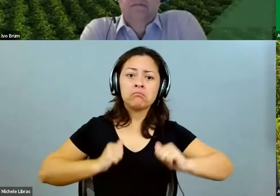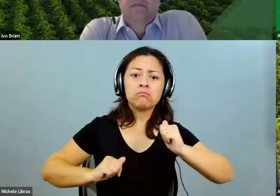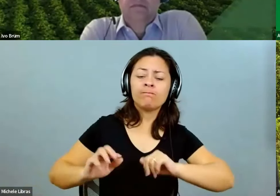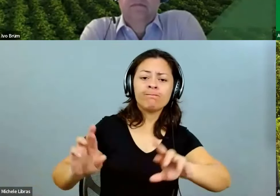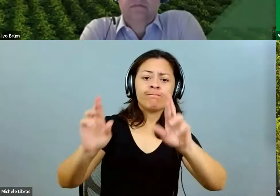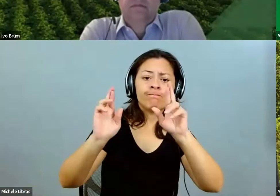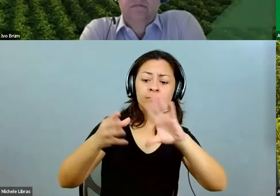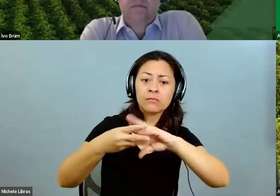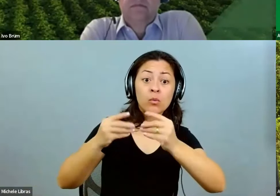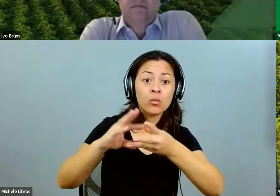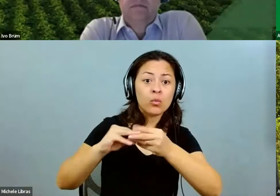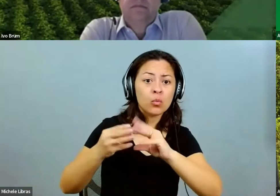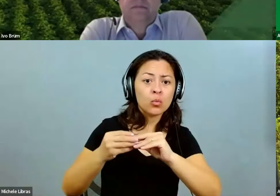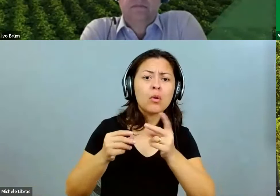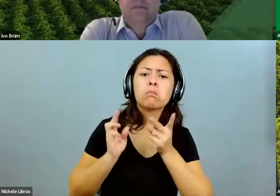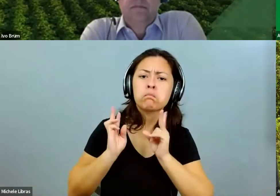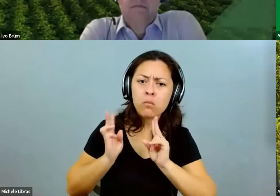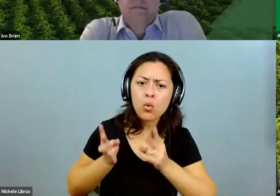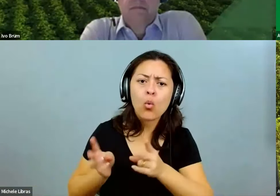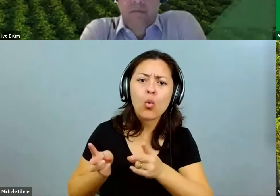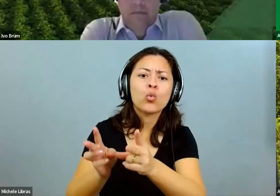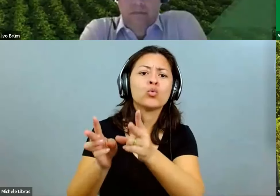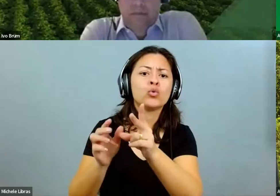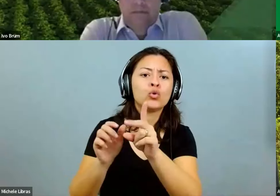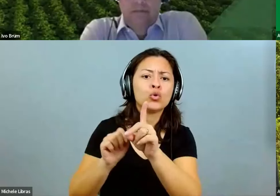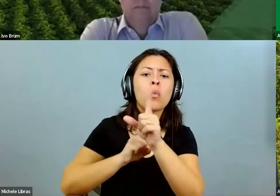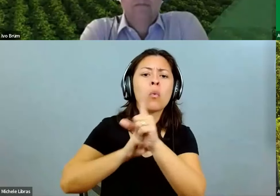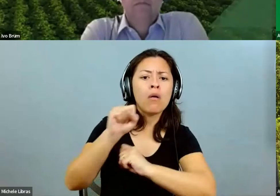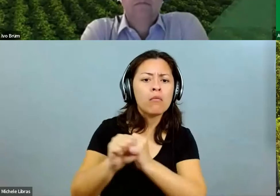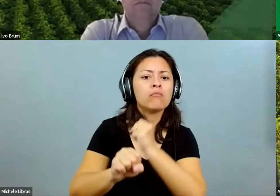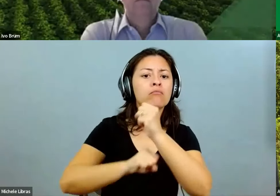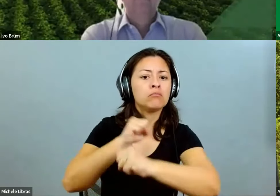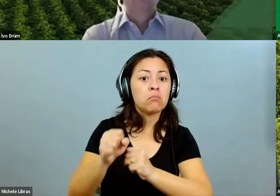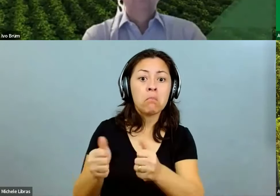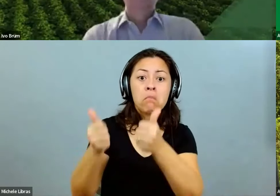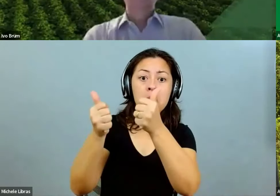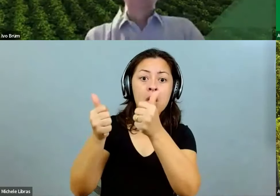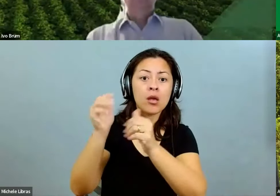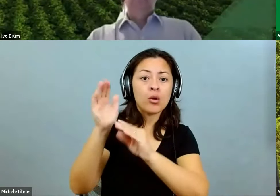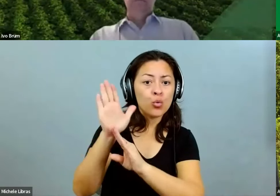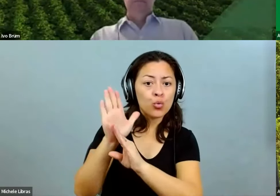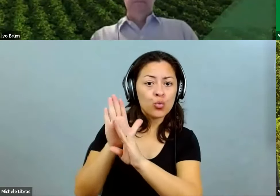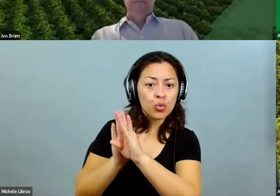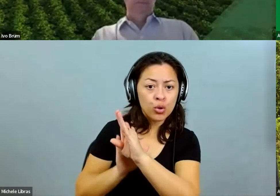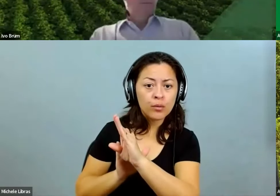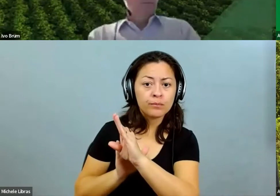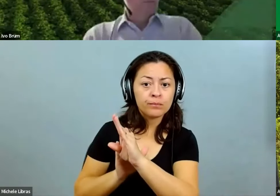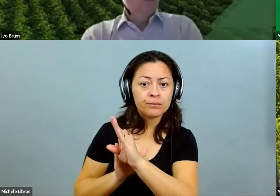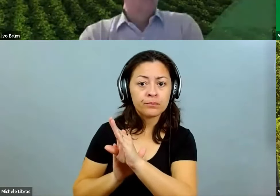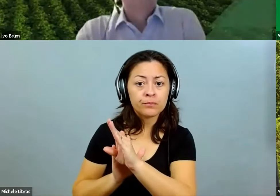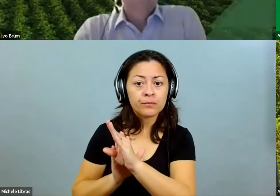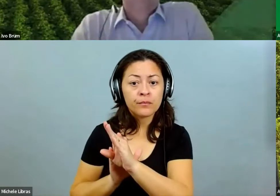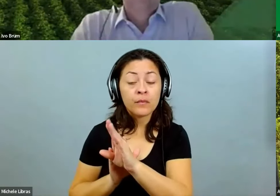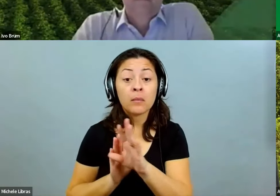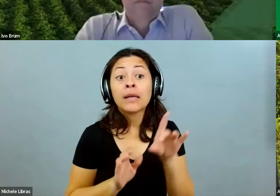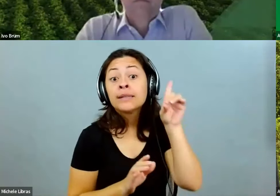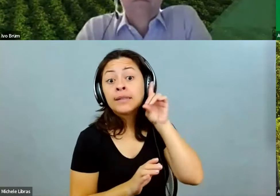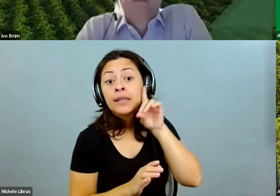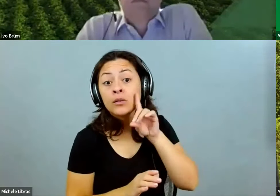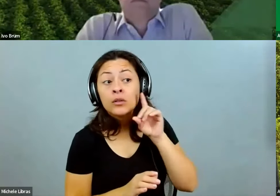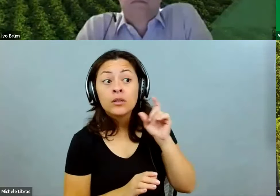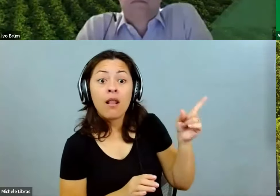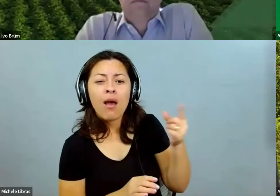algodão eh se mantenha né ao longo dos próximos anos e aí com est ess não aumento da área nos Estados Unidos ou praticamente não aumento